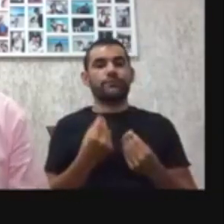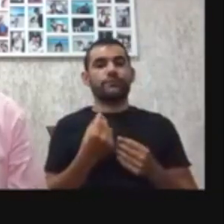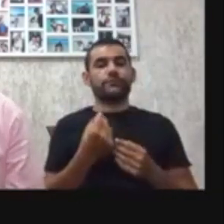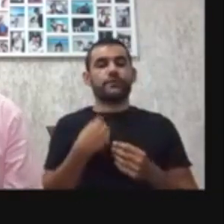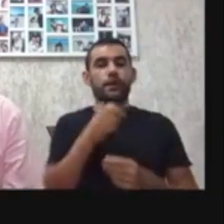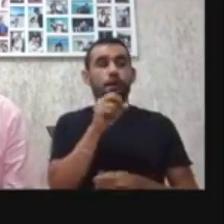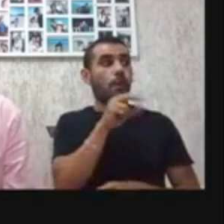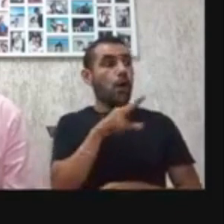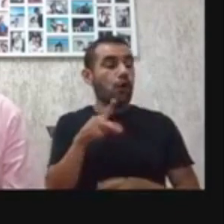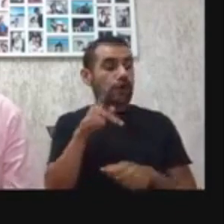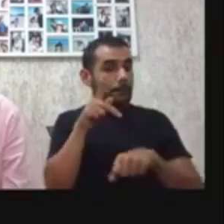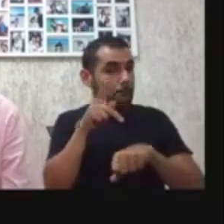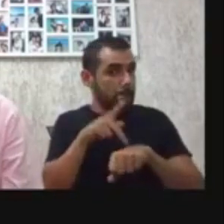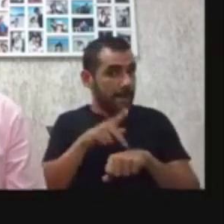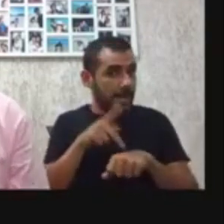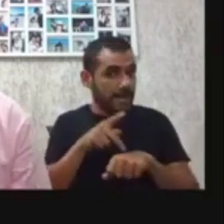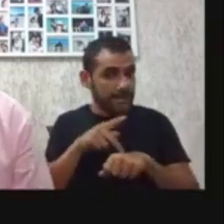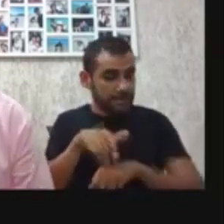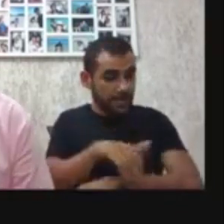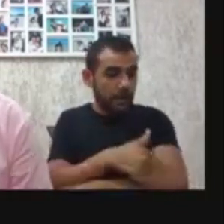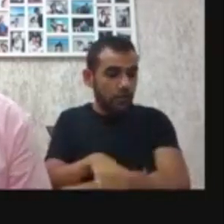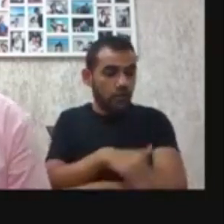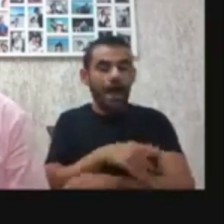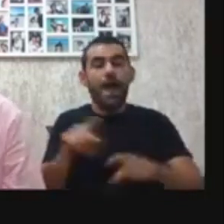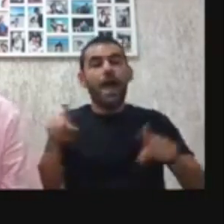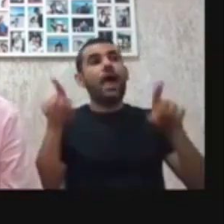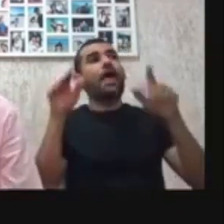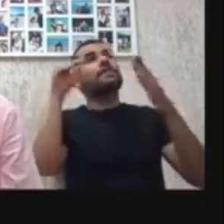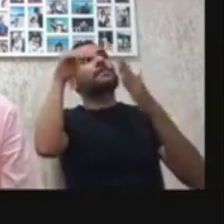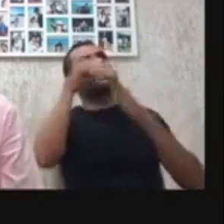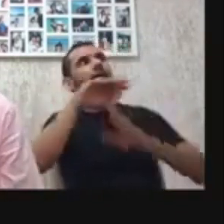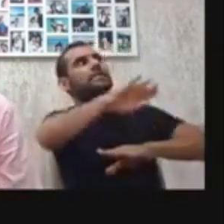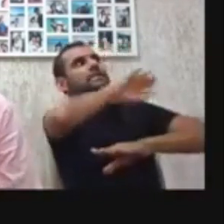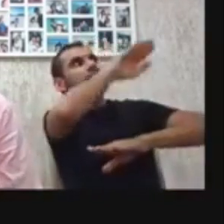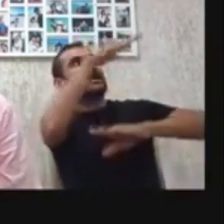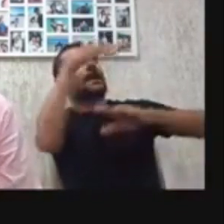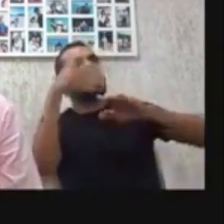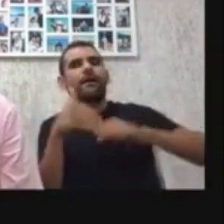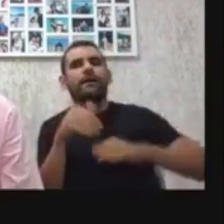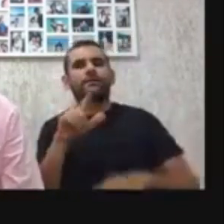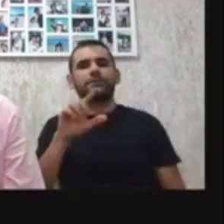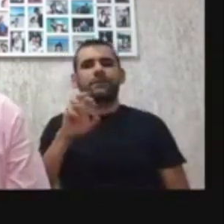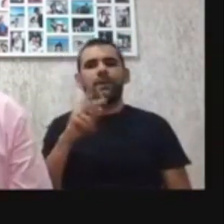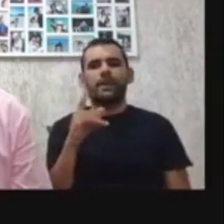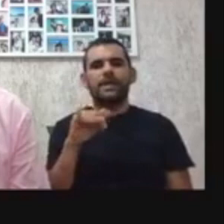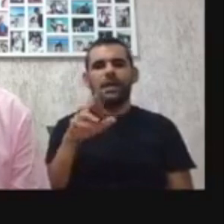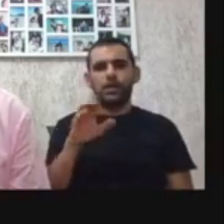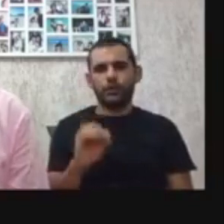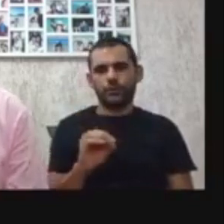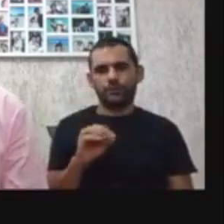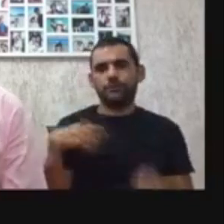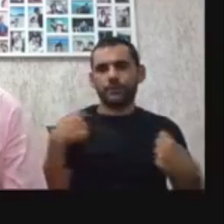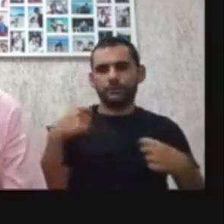desde a pedrinha da calçada à nossa Serra do Lenheiro, sabe? Então, a gente precisa dessas pessoas com a gente. Mas